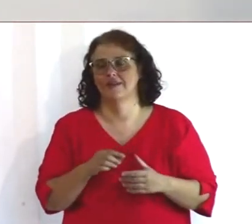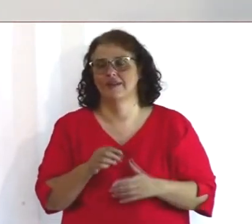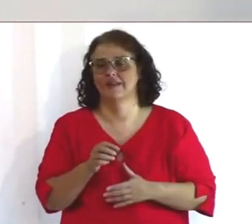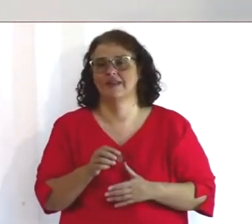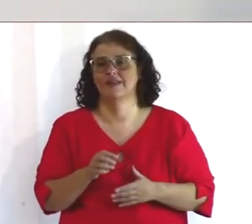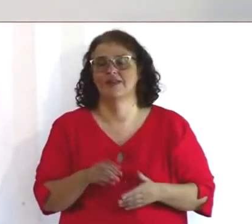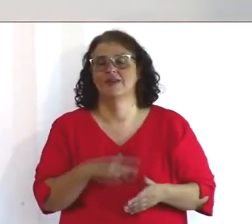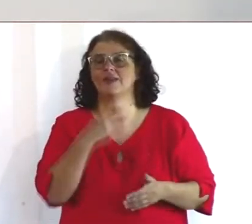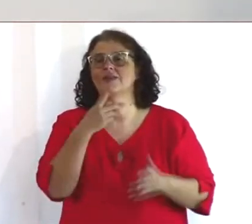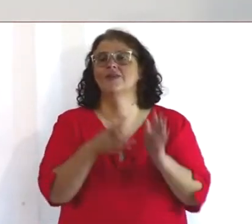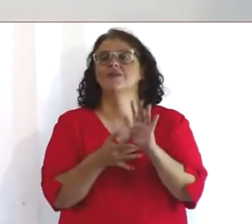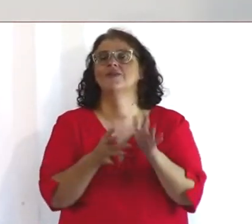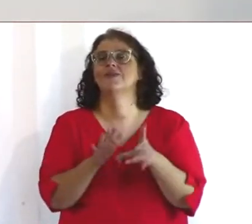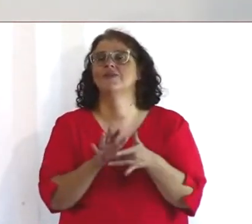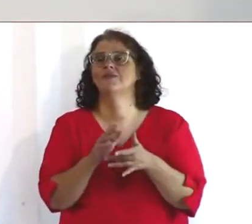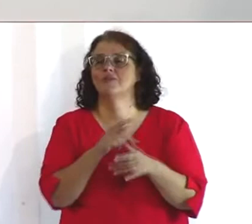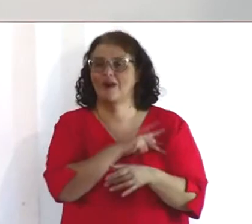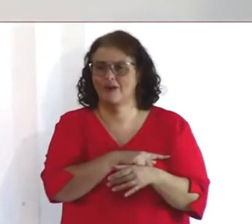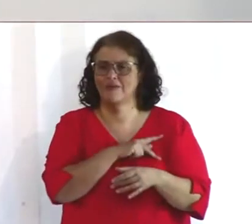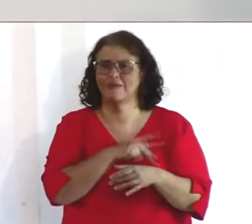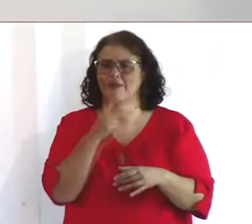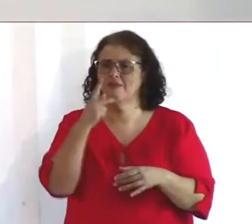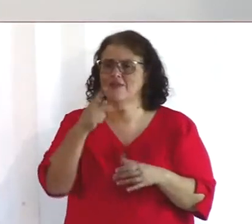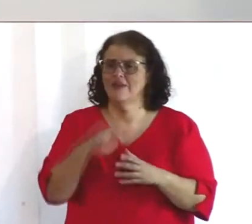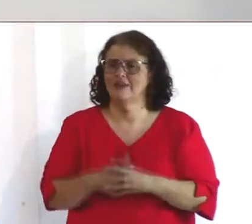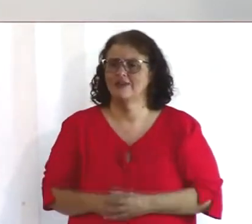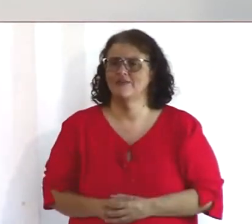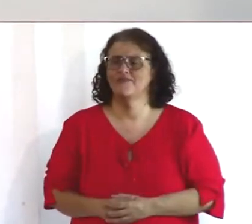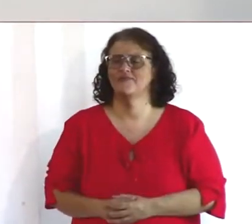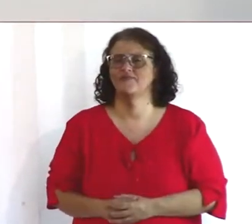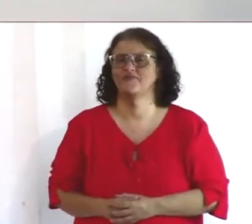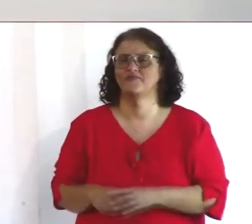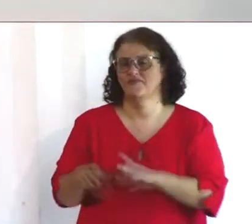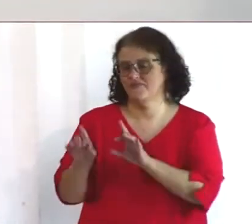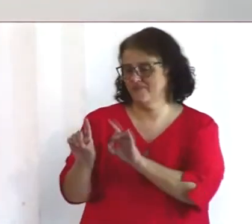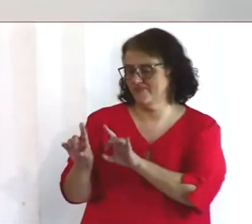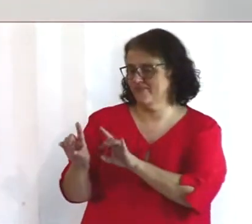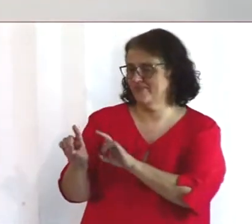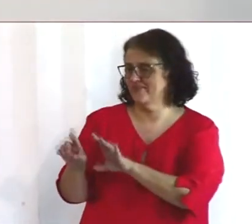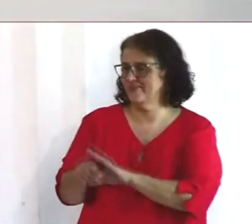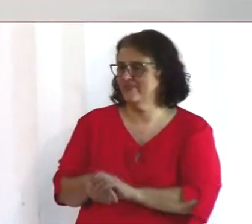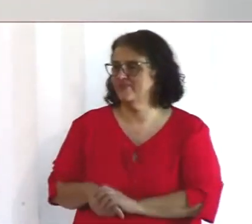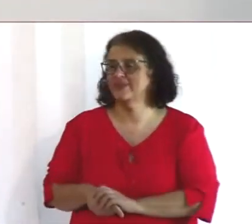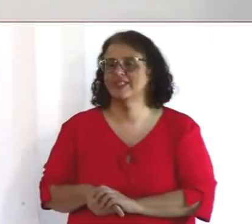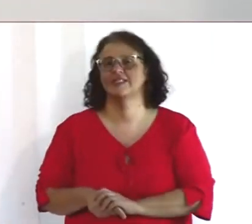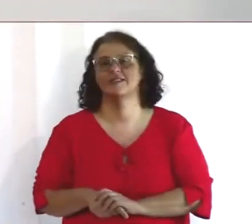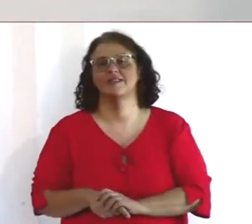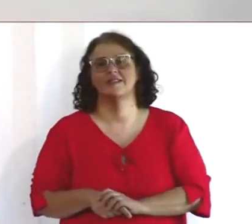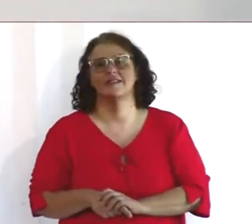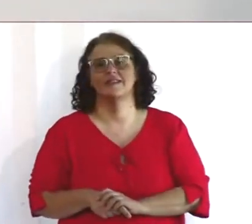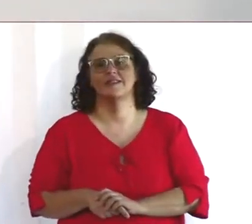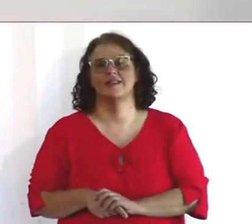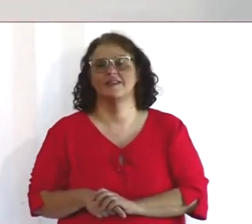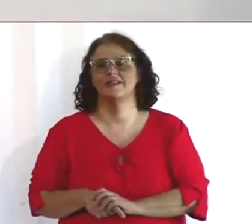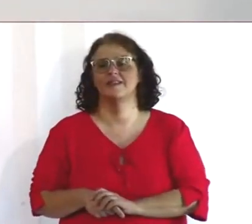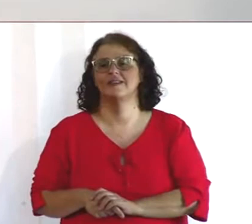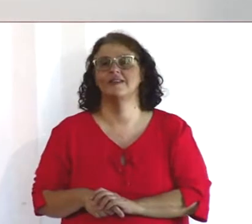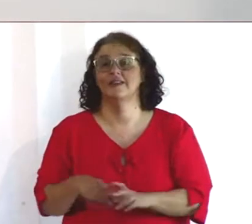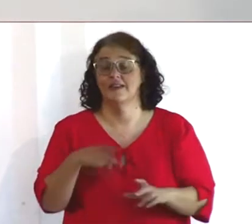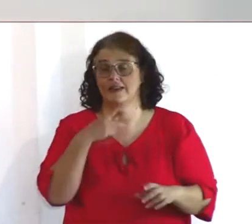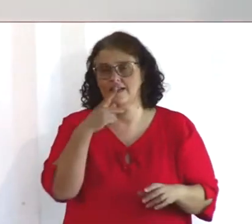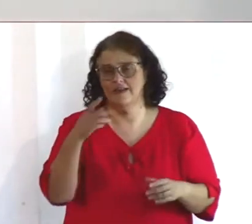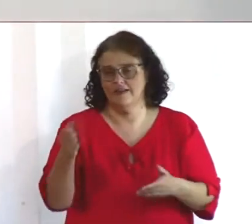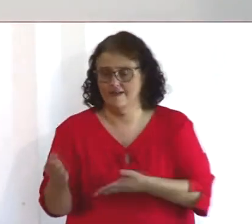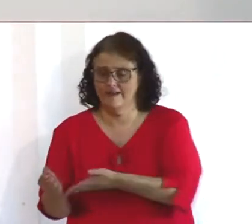respeito do ministério, ele diz, olha, os nossos irmãos, os discípulos, os pregadores, eles levam suas esposas,